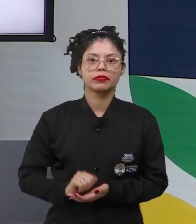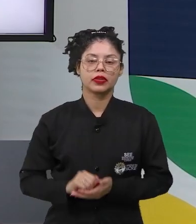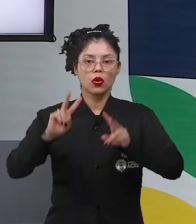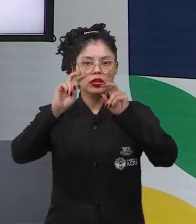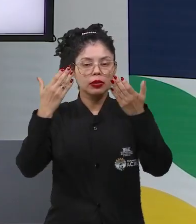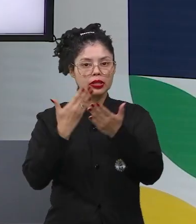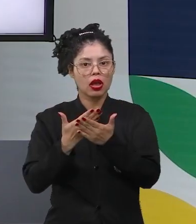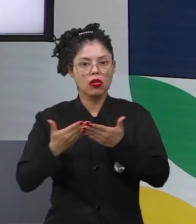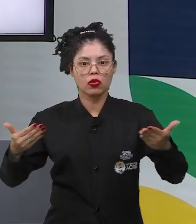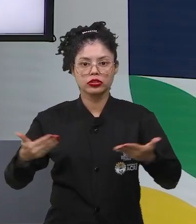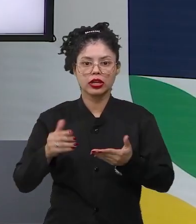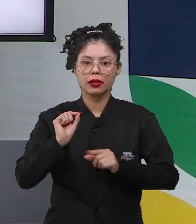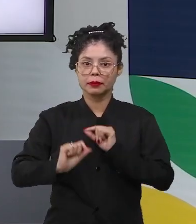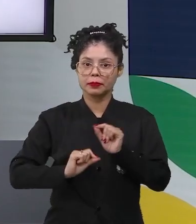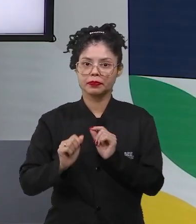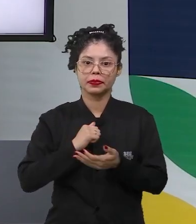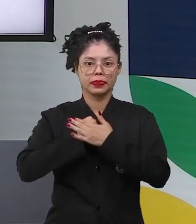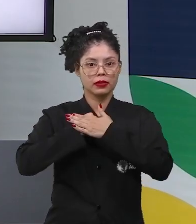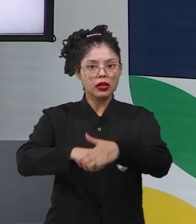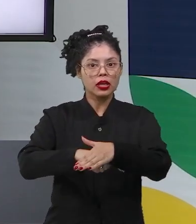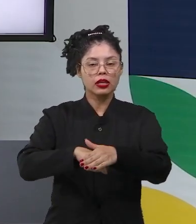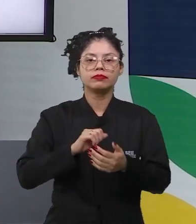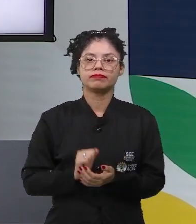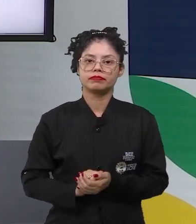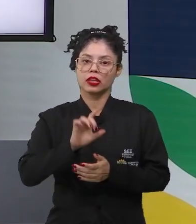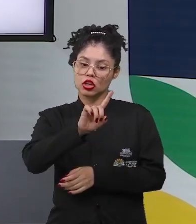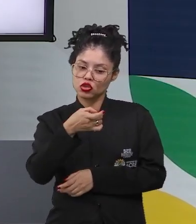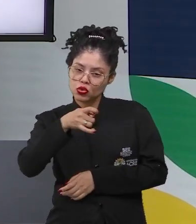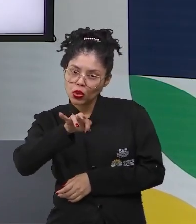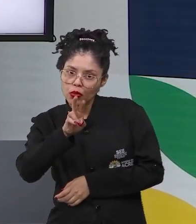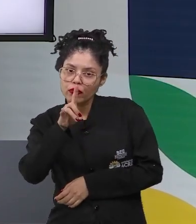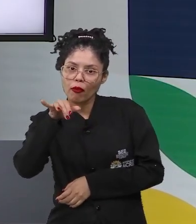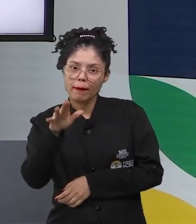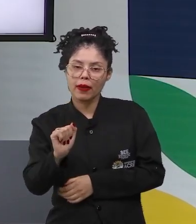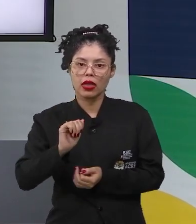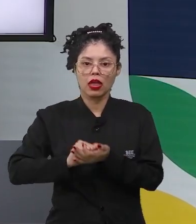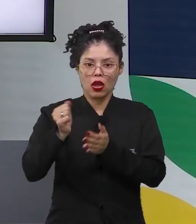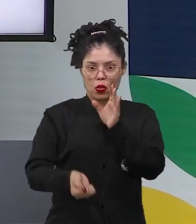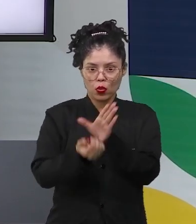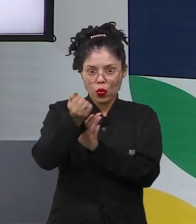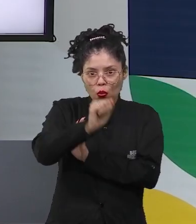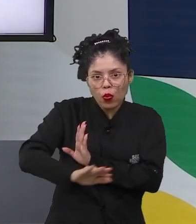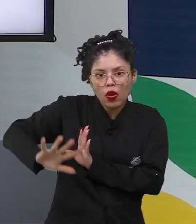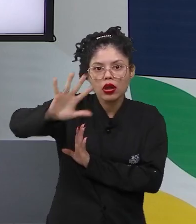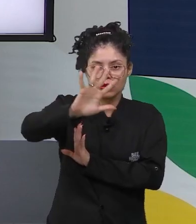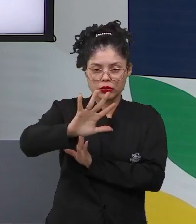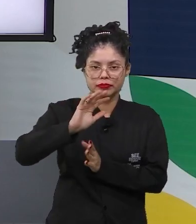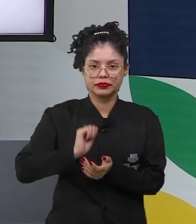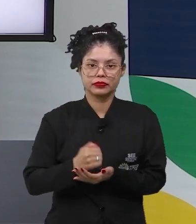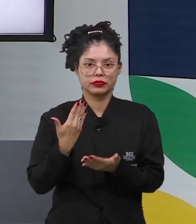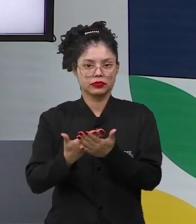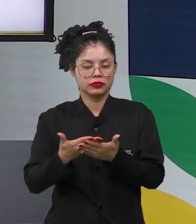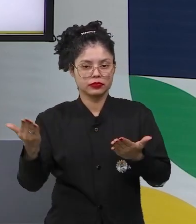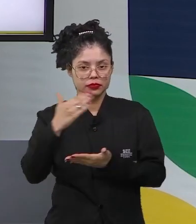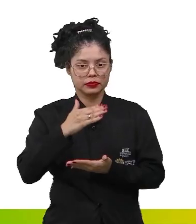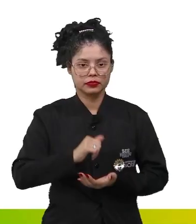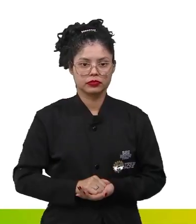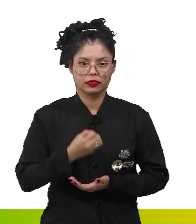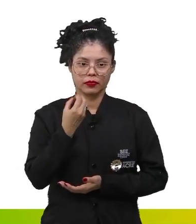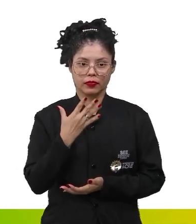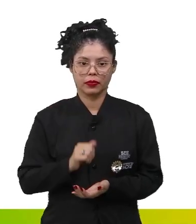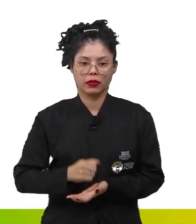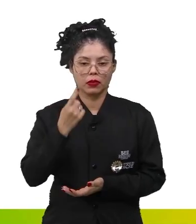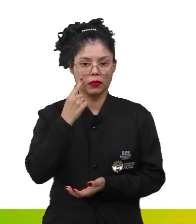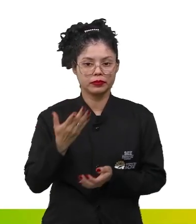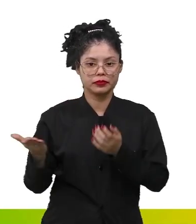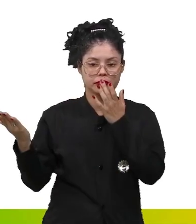o tema da nossa aula hoje é racismo, xenofobia e ultranacionalismo. Vamos então à nossa aula? Bem,